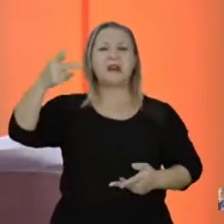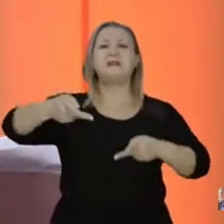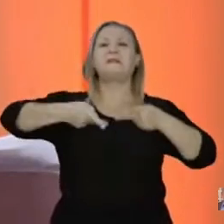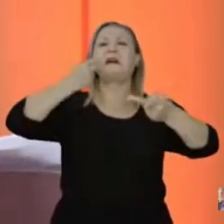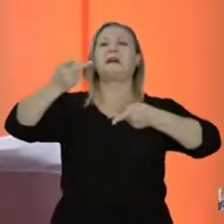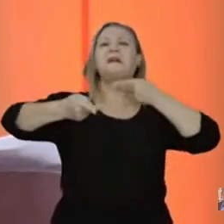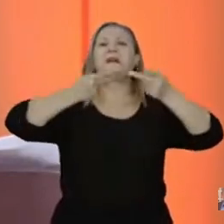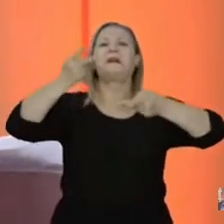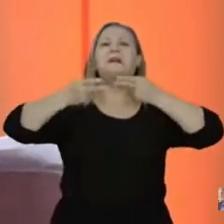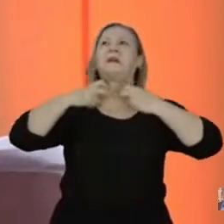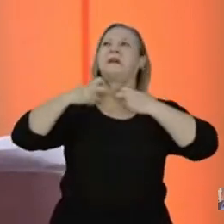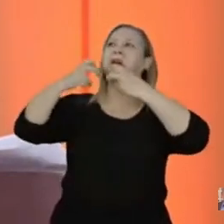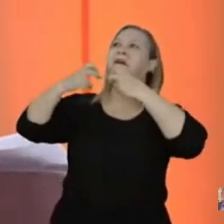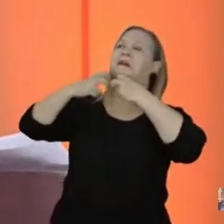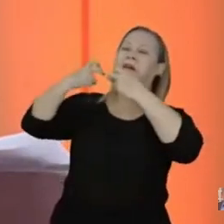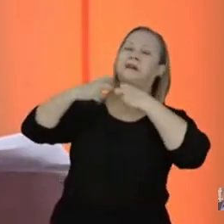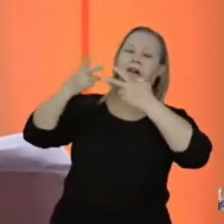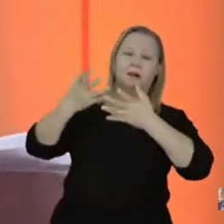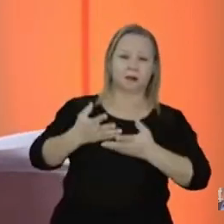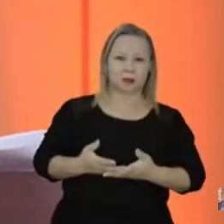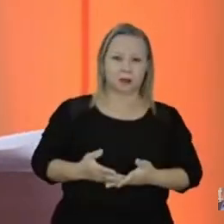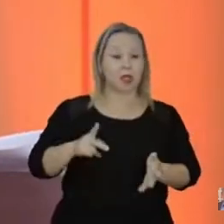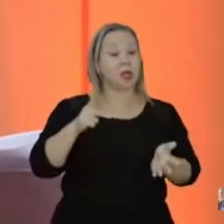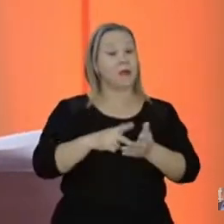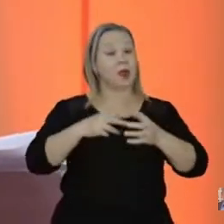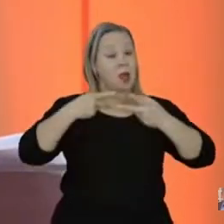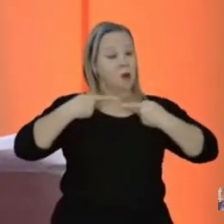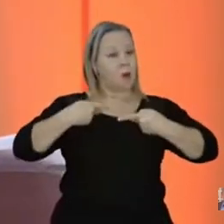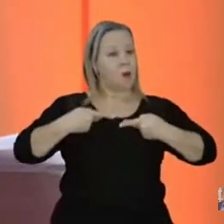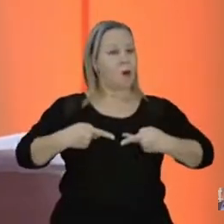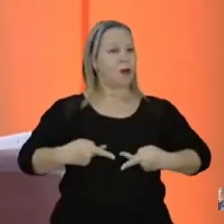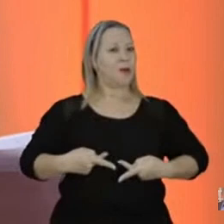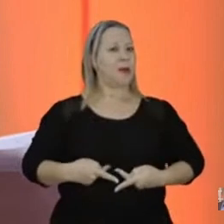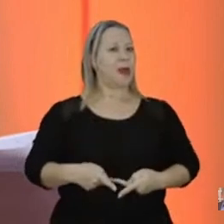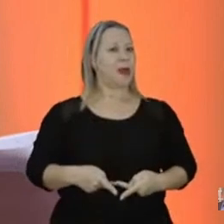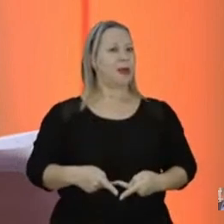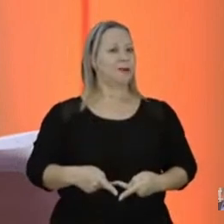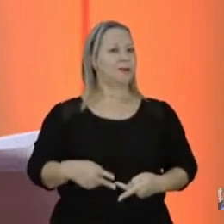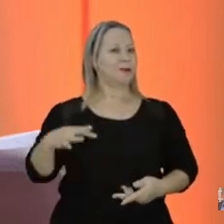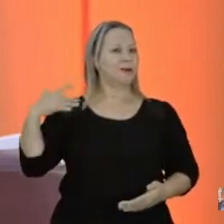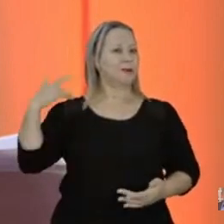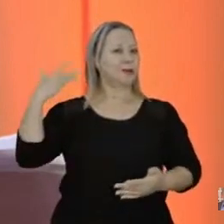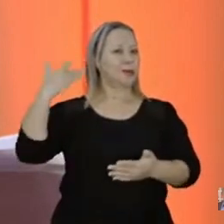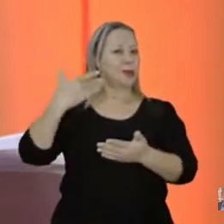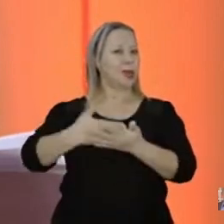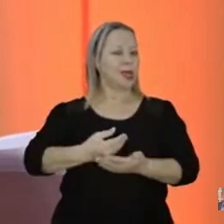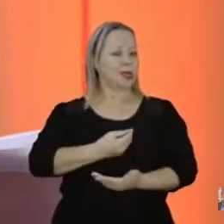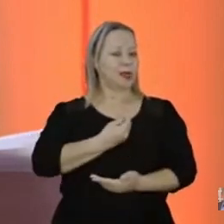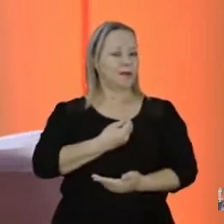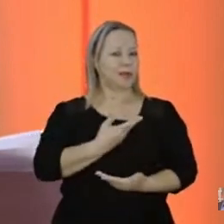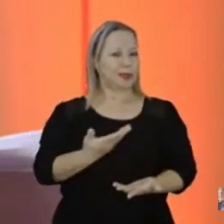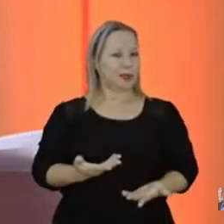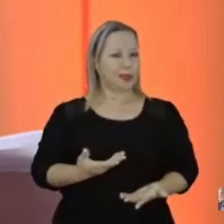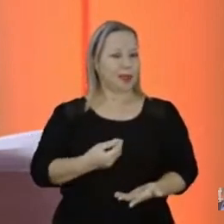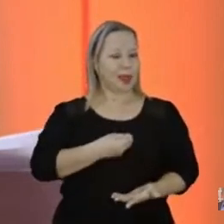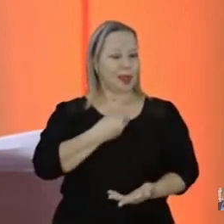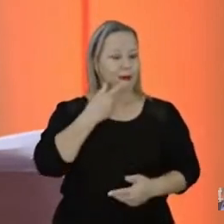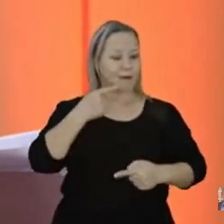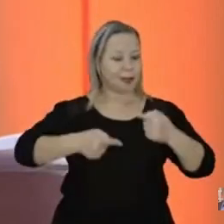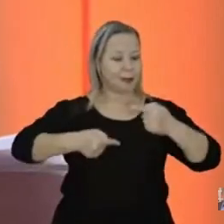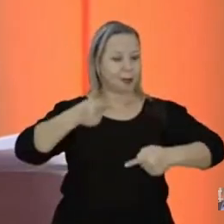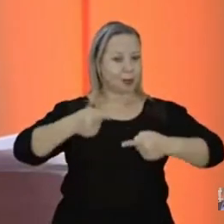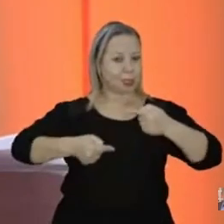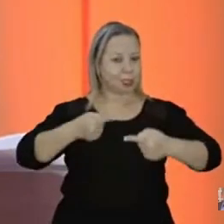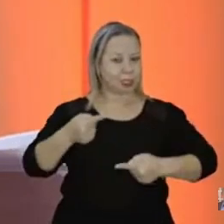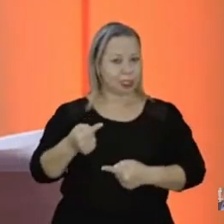verdade, o comportamento dele, o histórico da vida dele, a vida política dele, sabe?